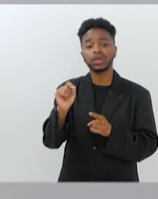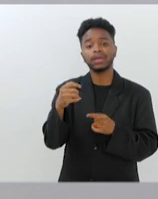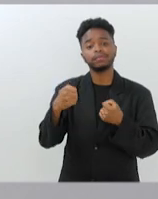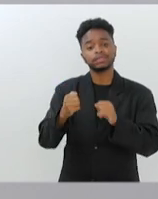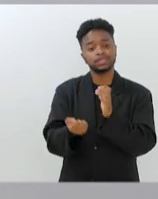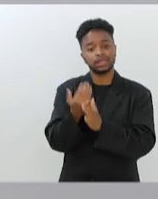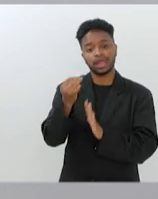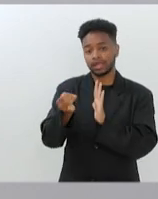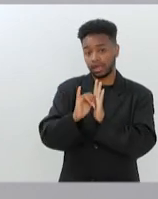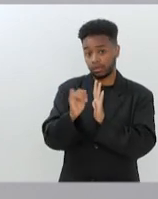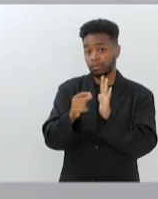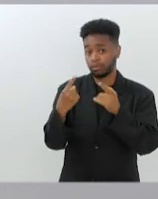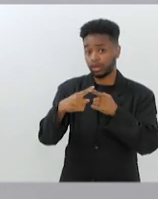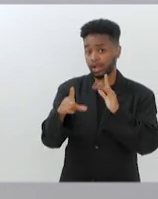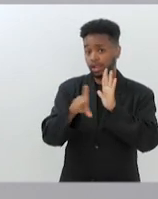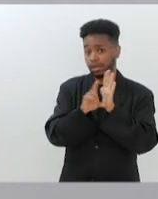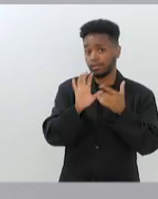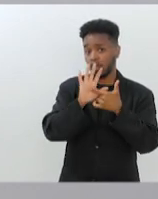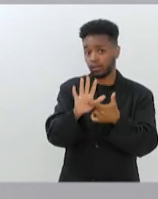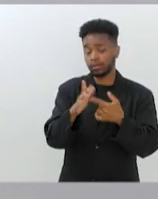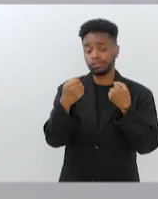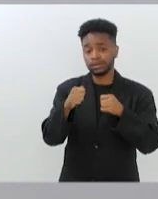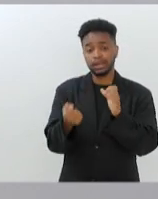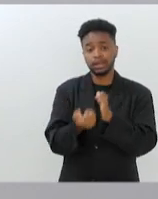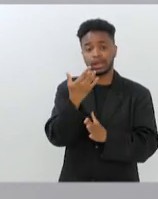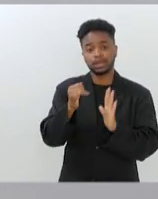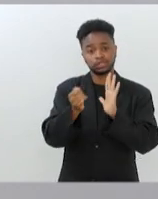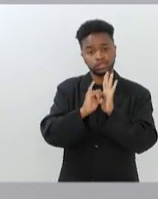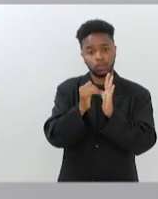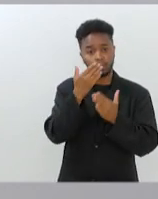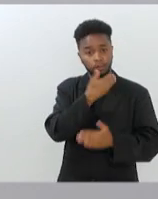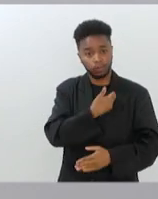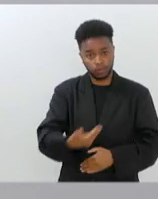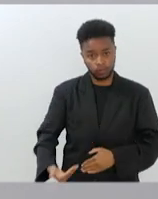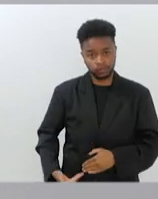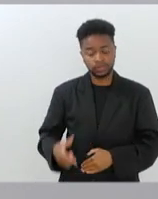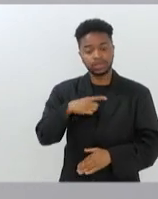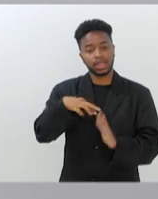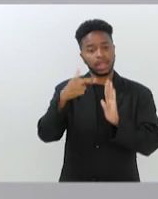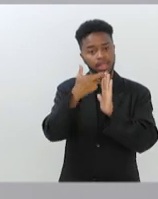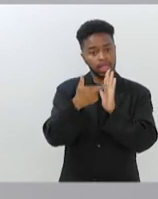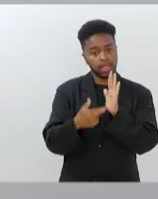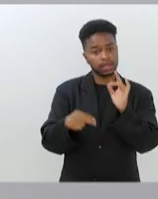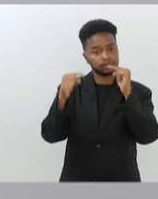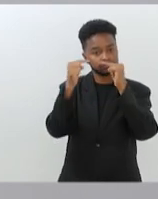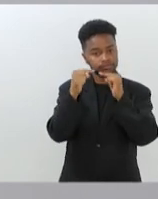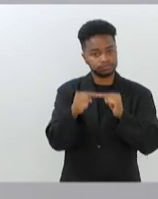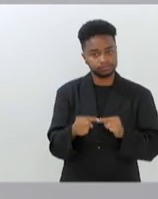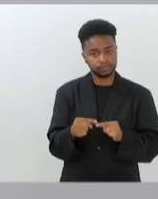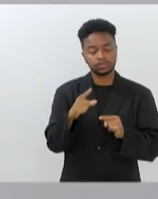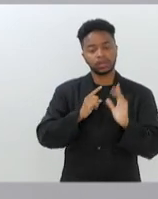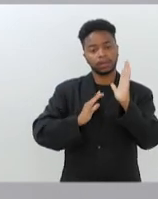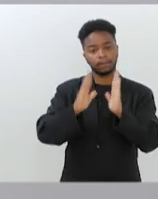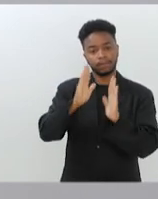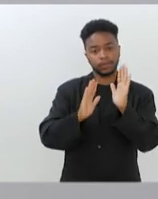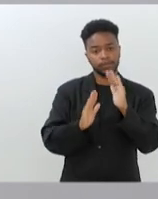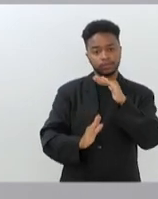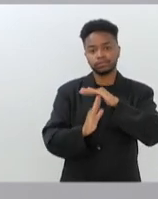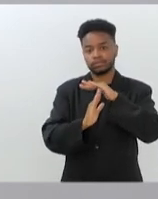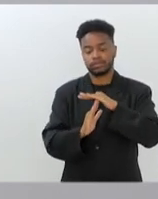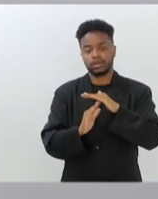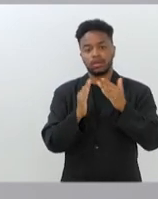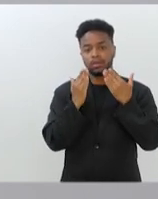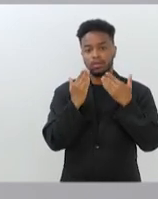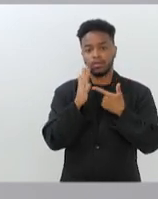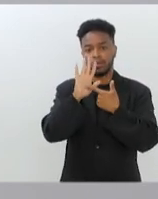é assim que que a lei determina se abre um edital público com critérios pré-definidos com prazo para apresentação de